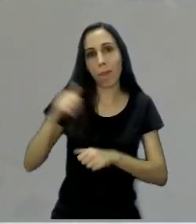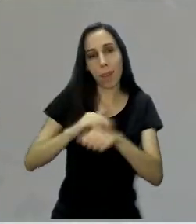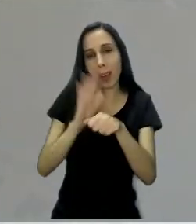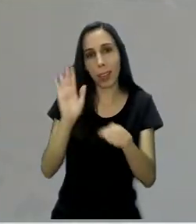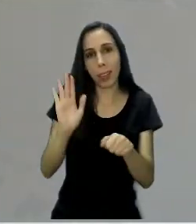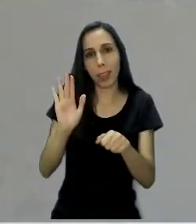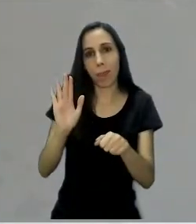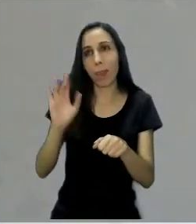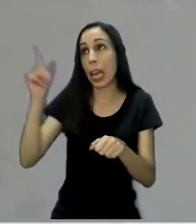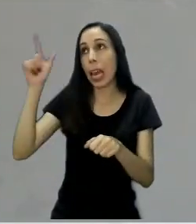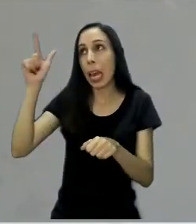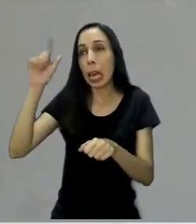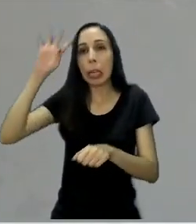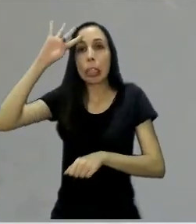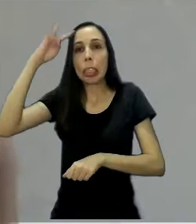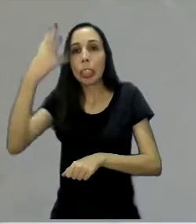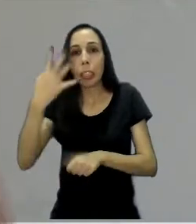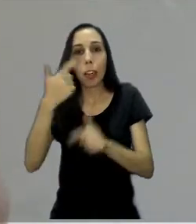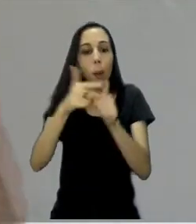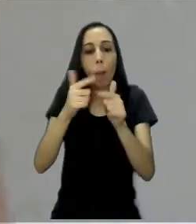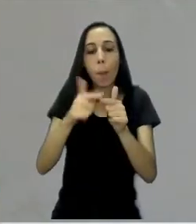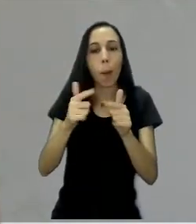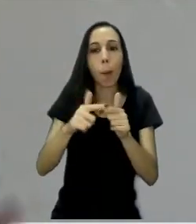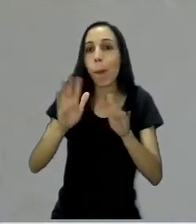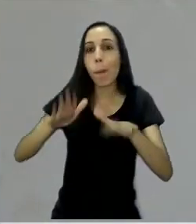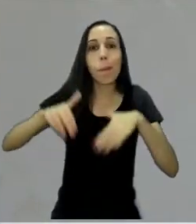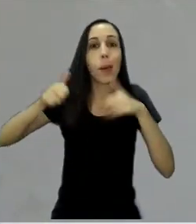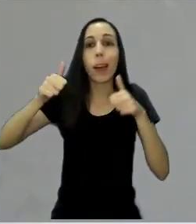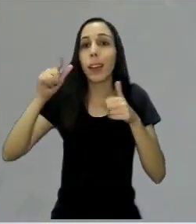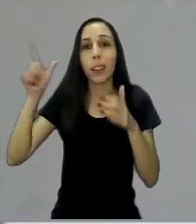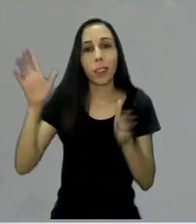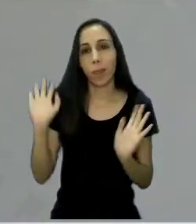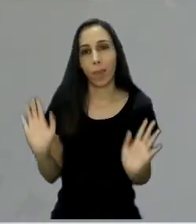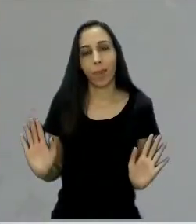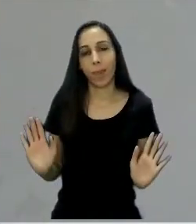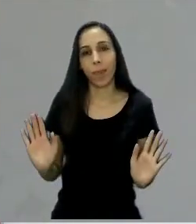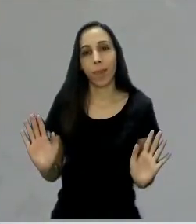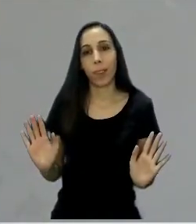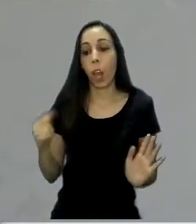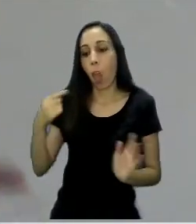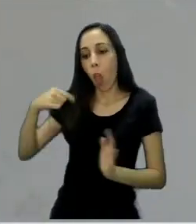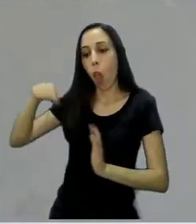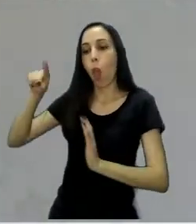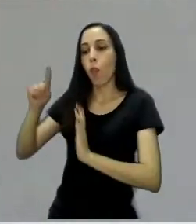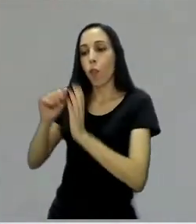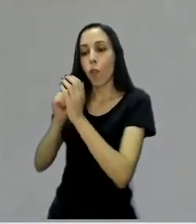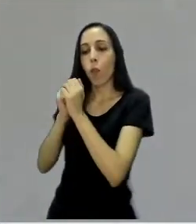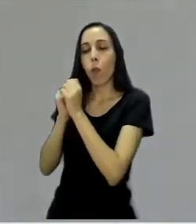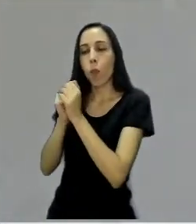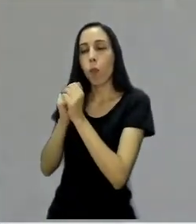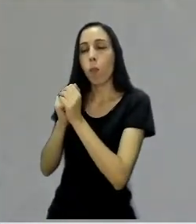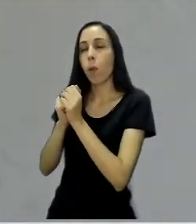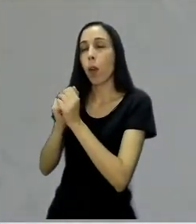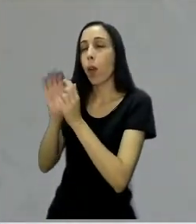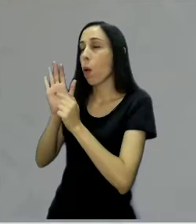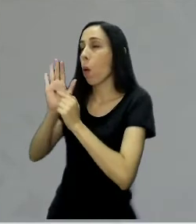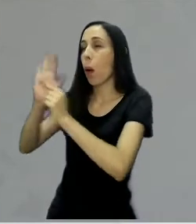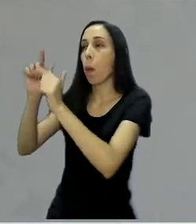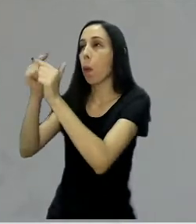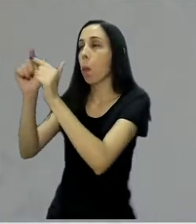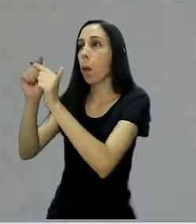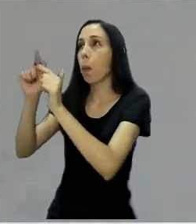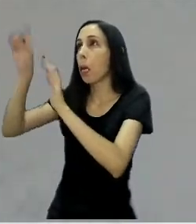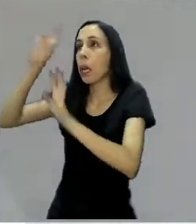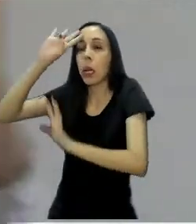solução que Deus tem para os problemas é muito melhor que a nossa. Nós temos que ir para a oração apresentando o